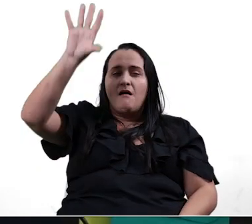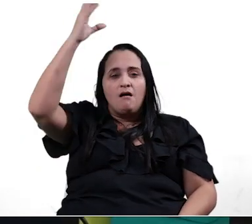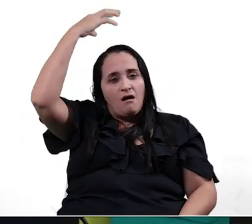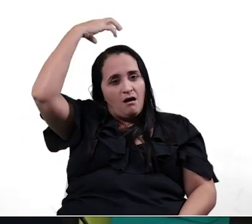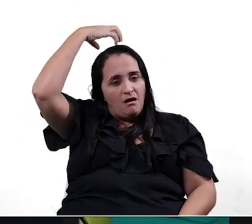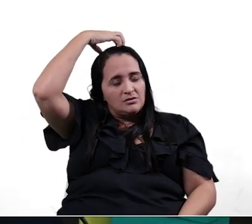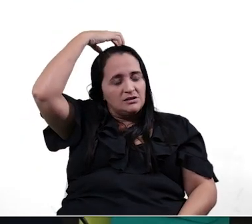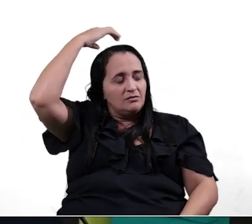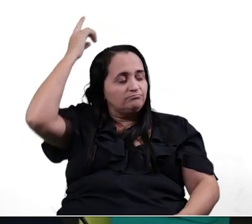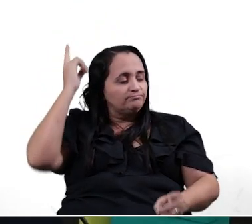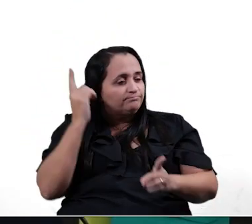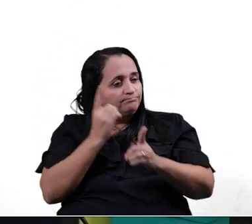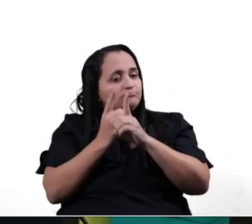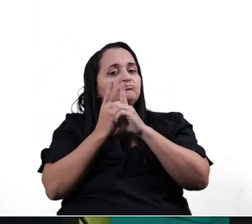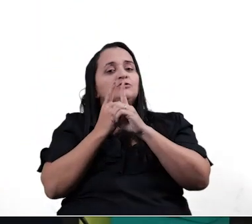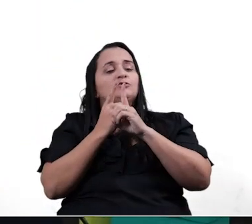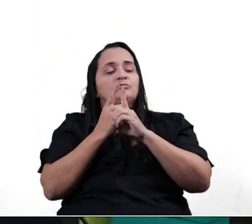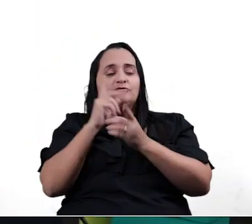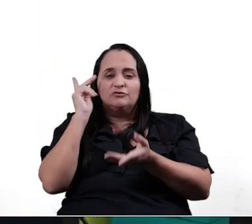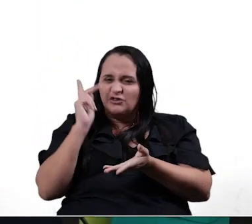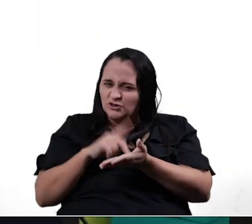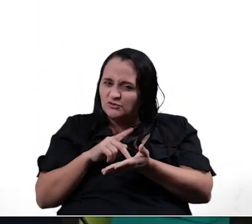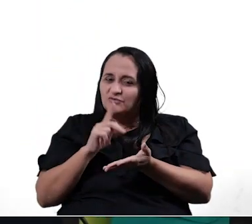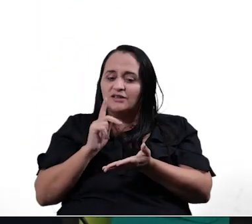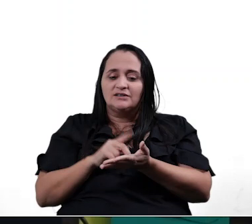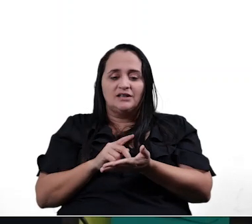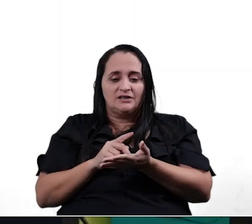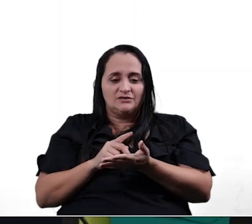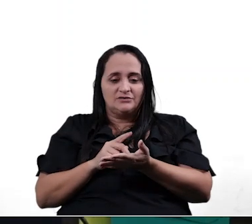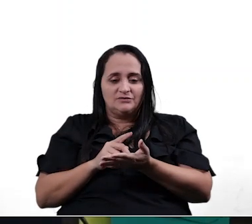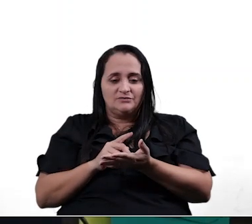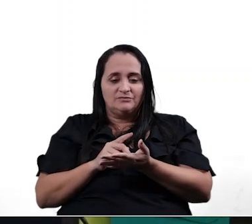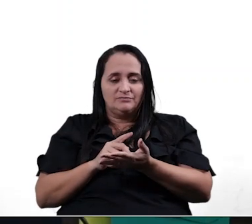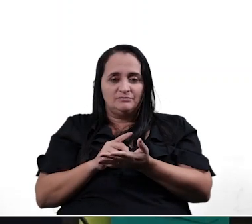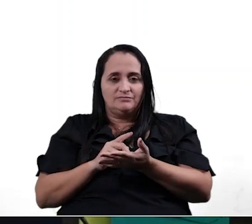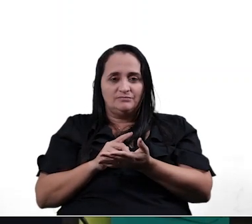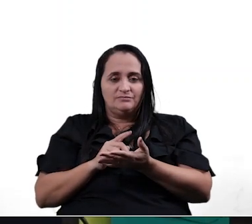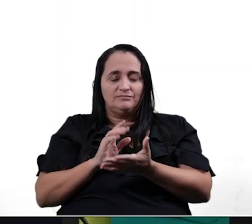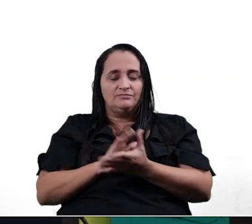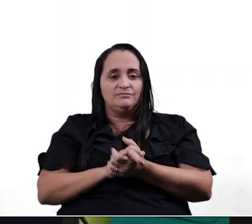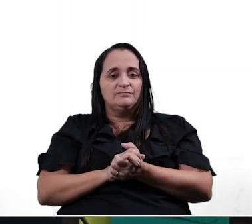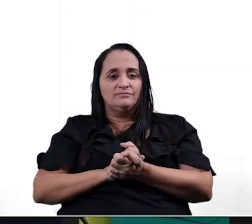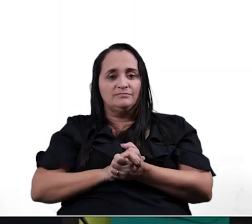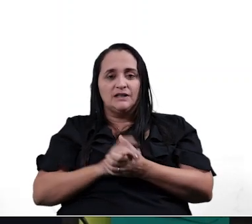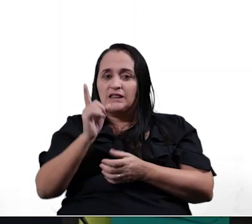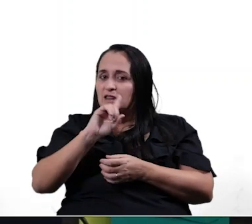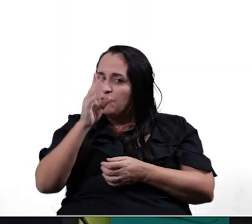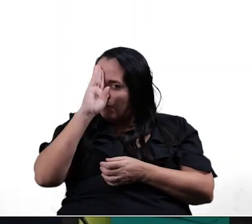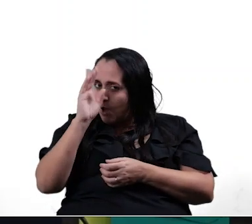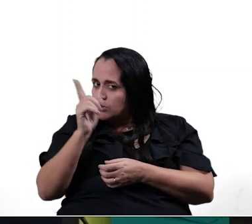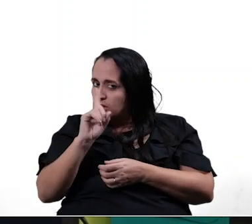uma princesa de verdade, como descobriu que ela era de verdade uma princesa e não uma princesa falsa.